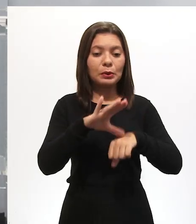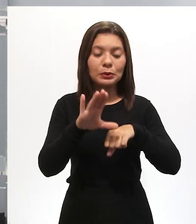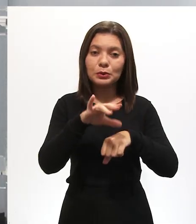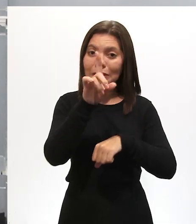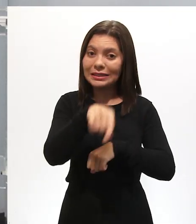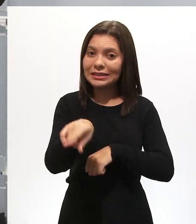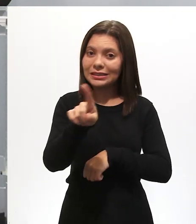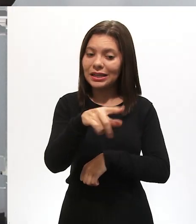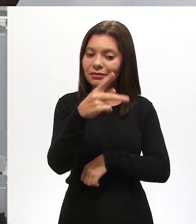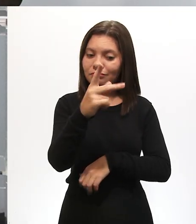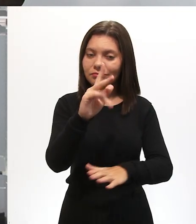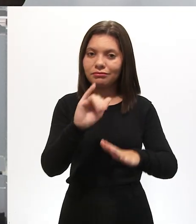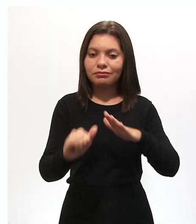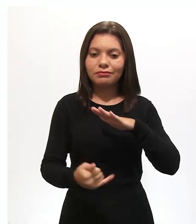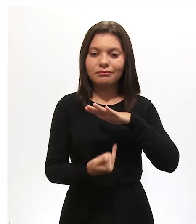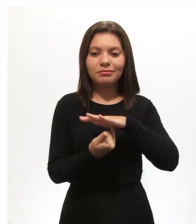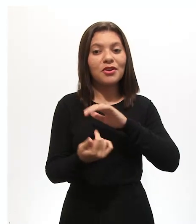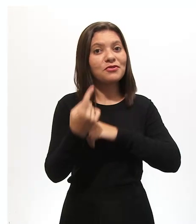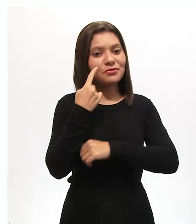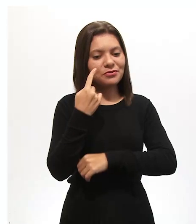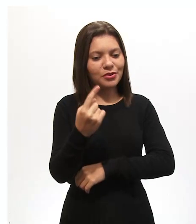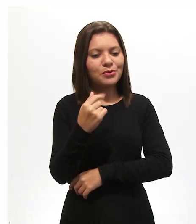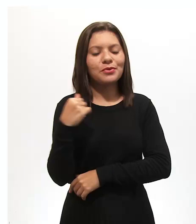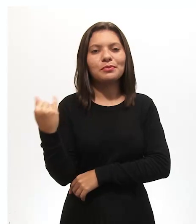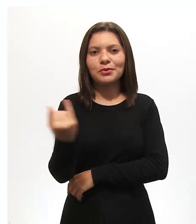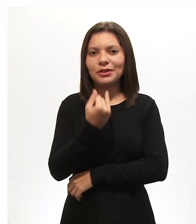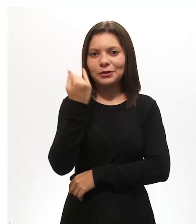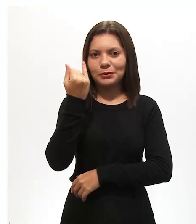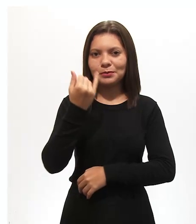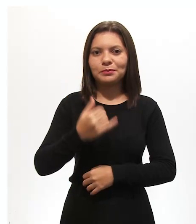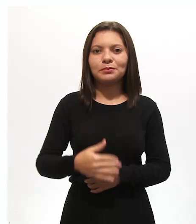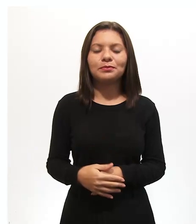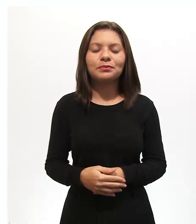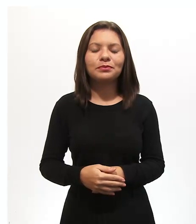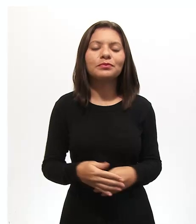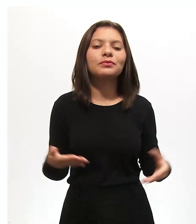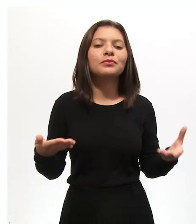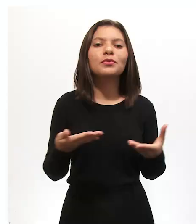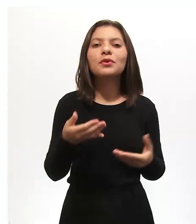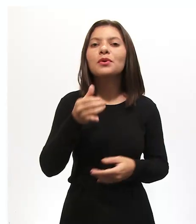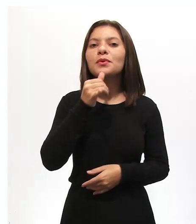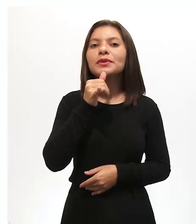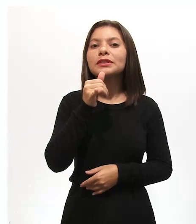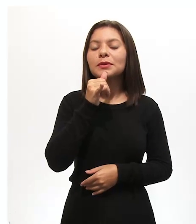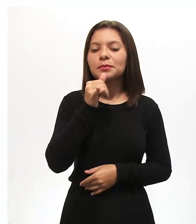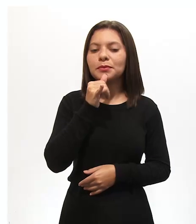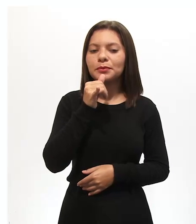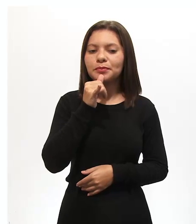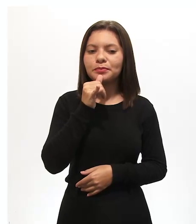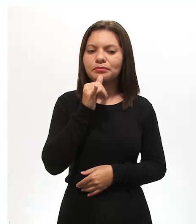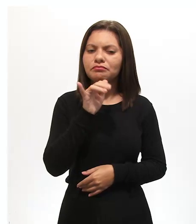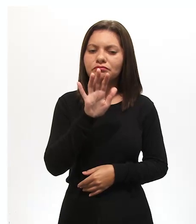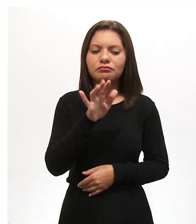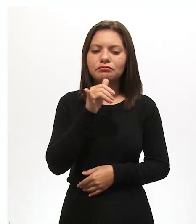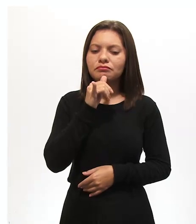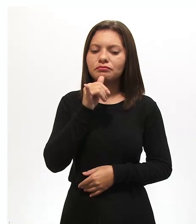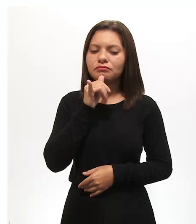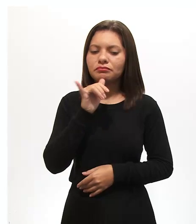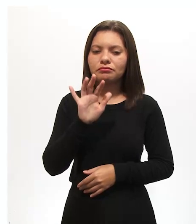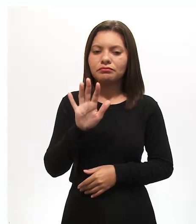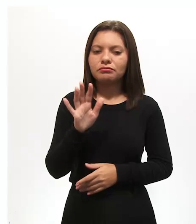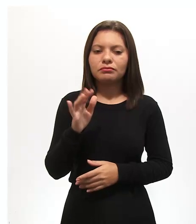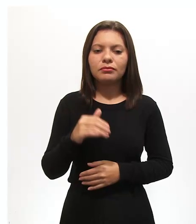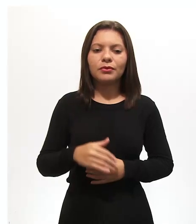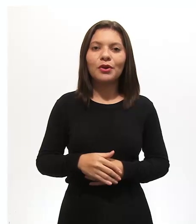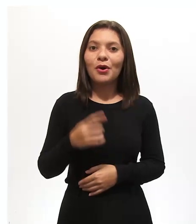descredenciado, tá bom? Então, para você ver o quanto é importante. Eu trouxe aqui um exemplo aqui, tá, pessoal? A faculdade,